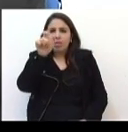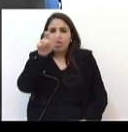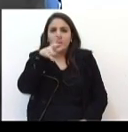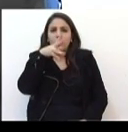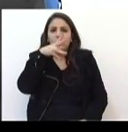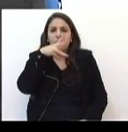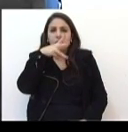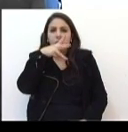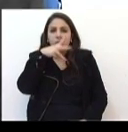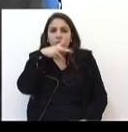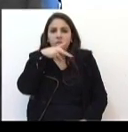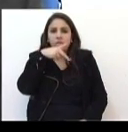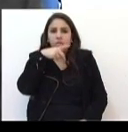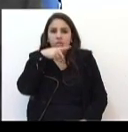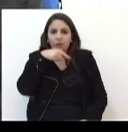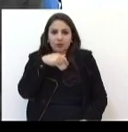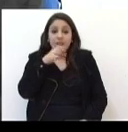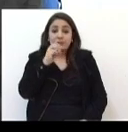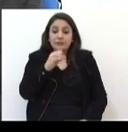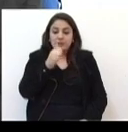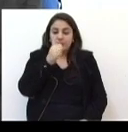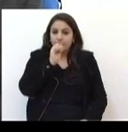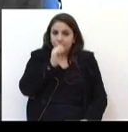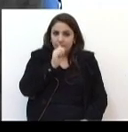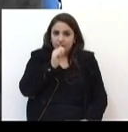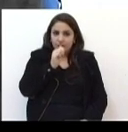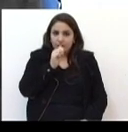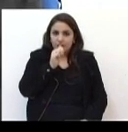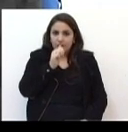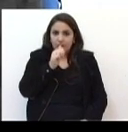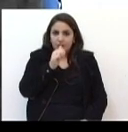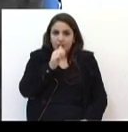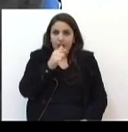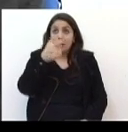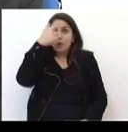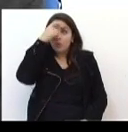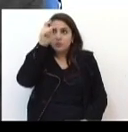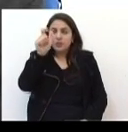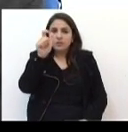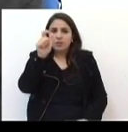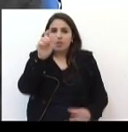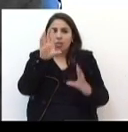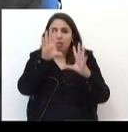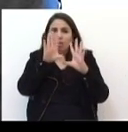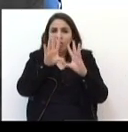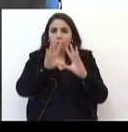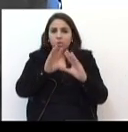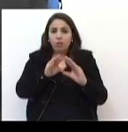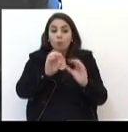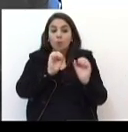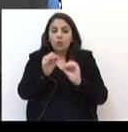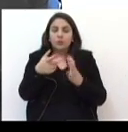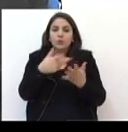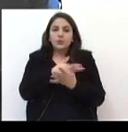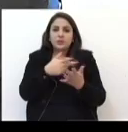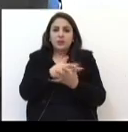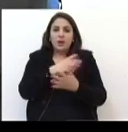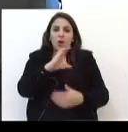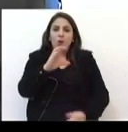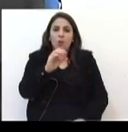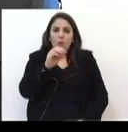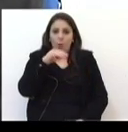pessoa. O alcoolizado ele diminui muito esse nível de consciência, podendo chegar até um estado de coma.